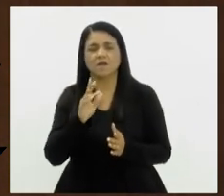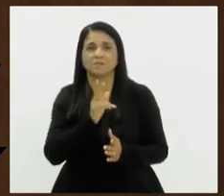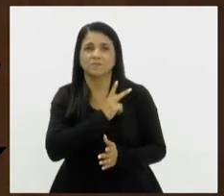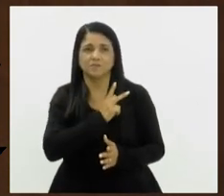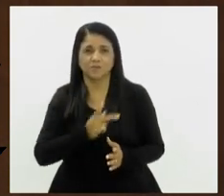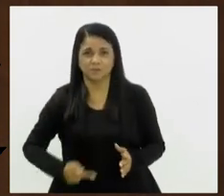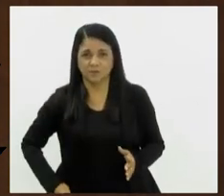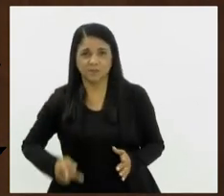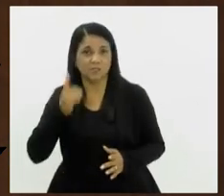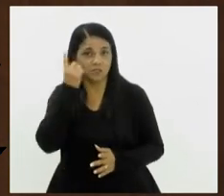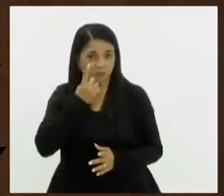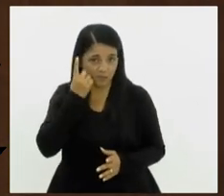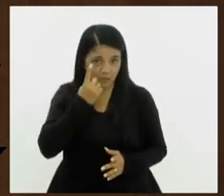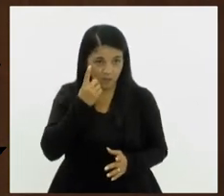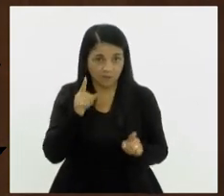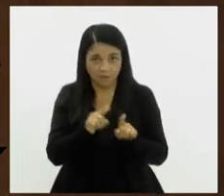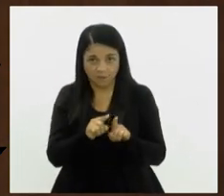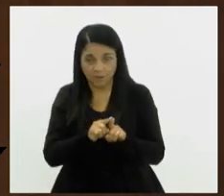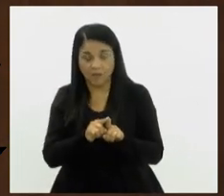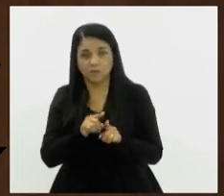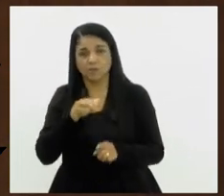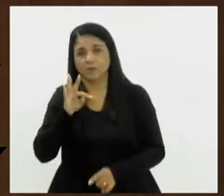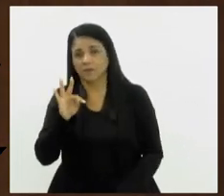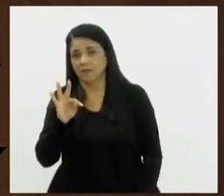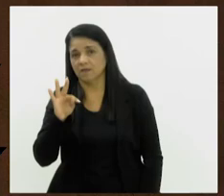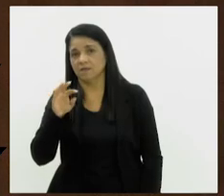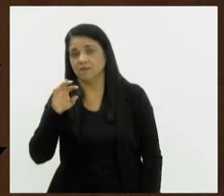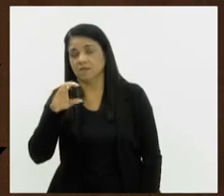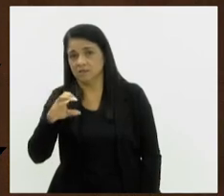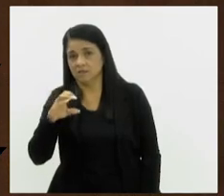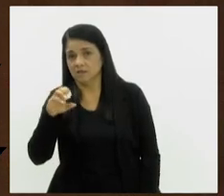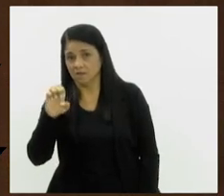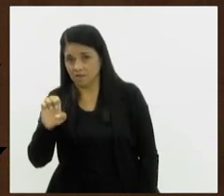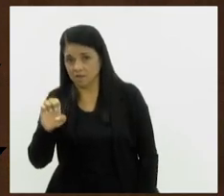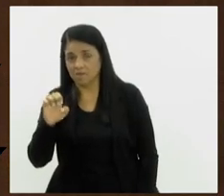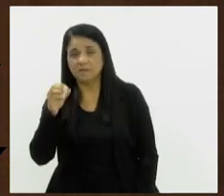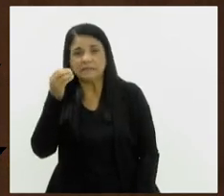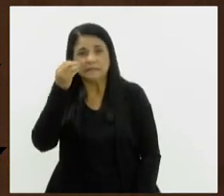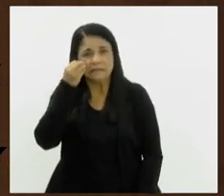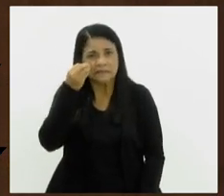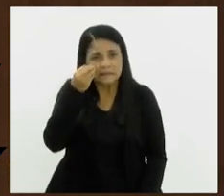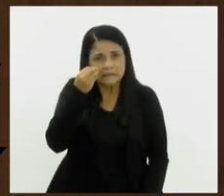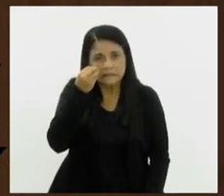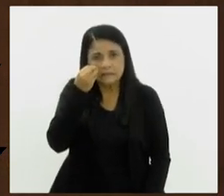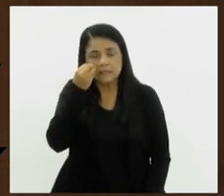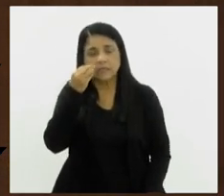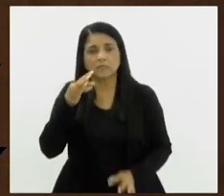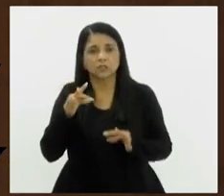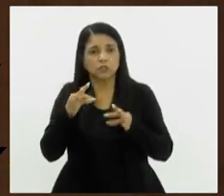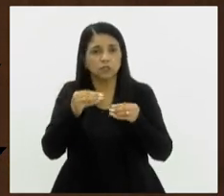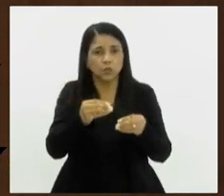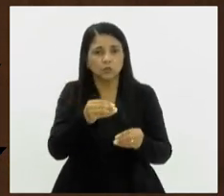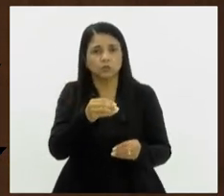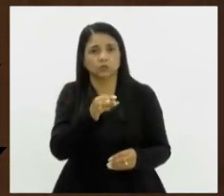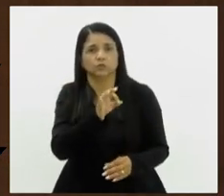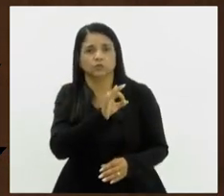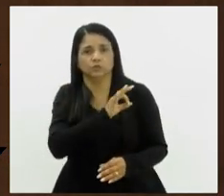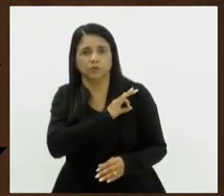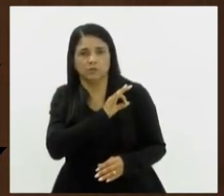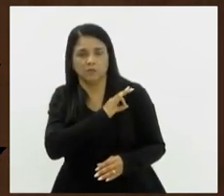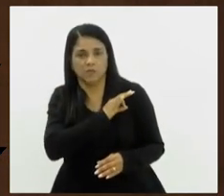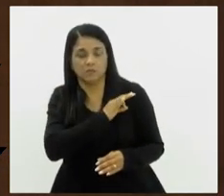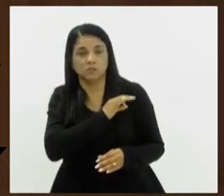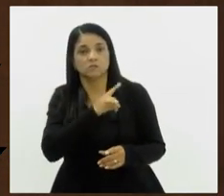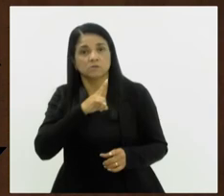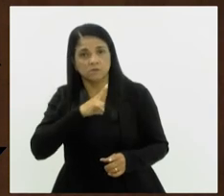deputados, no TCE para tentar realmente fazer com que todos possam ter a